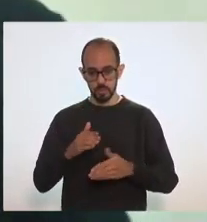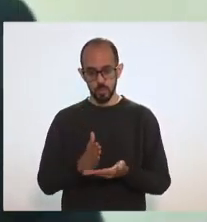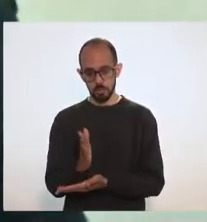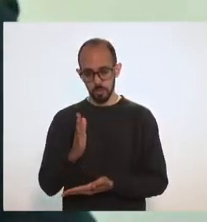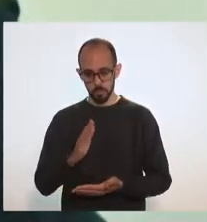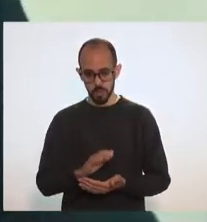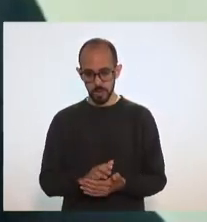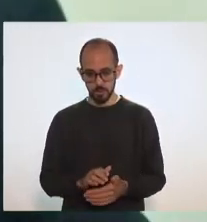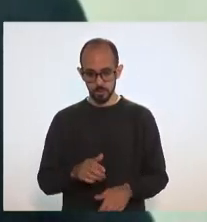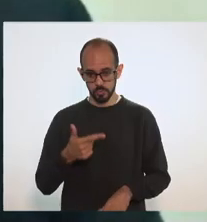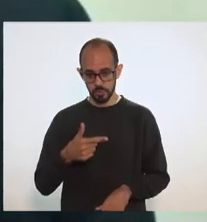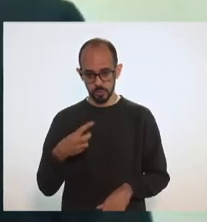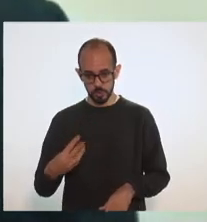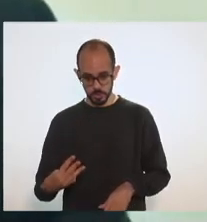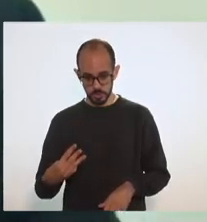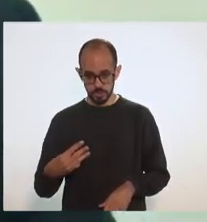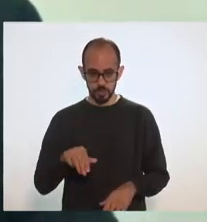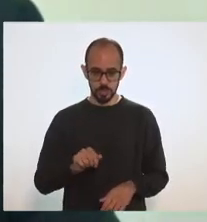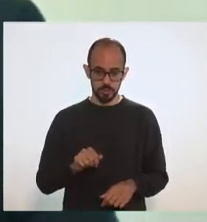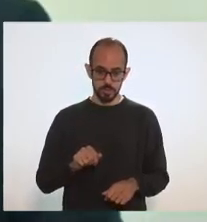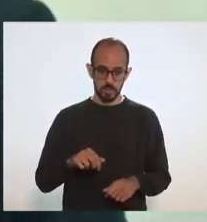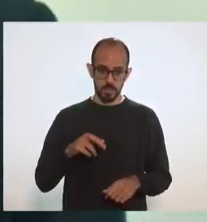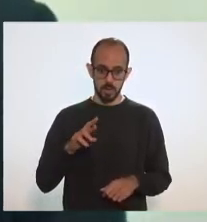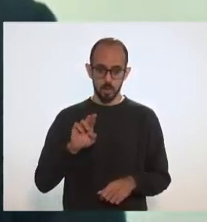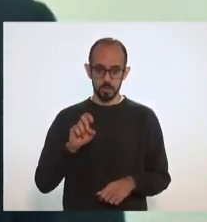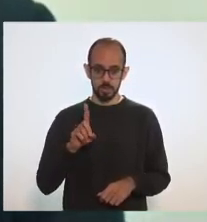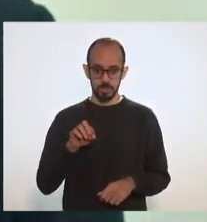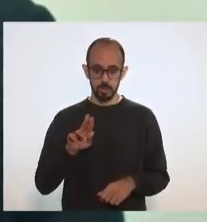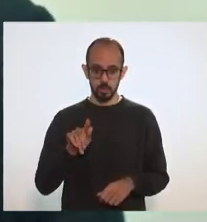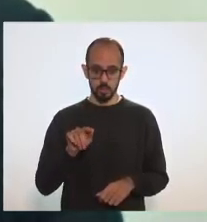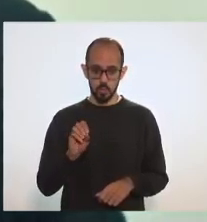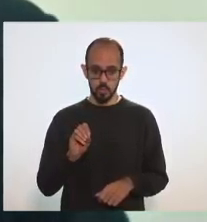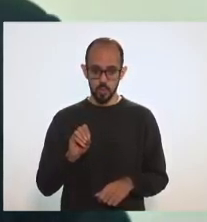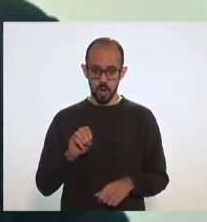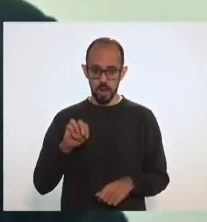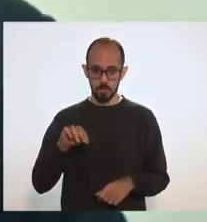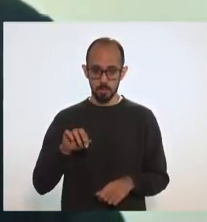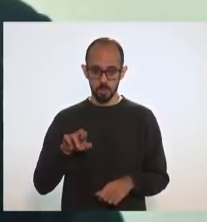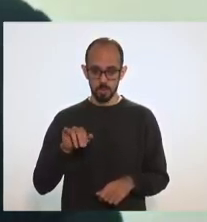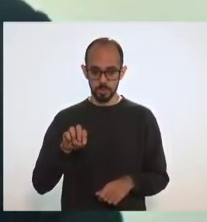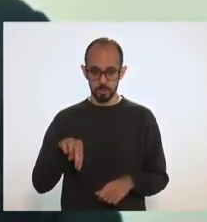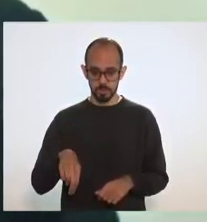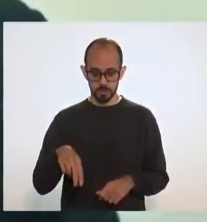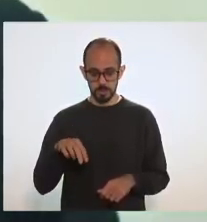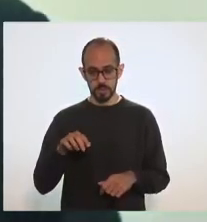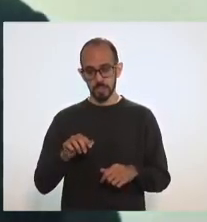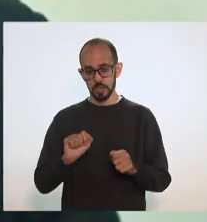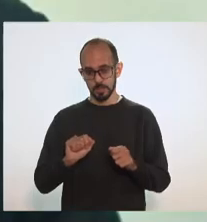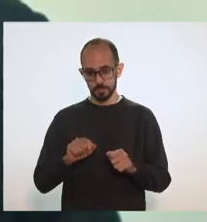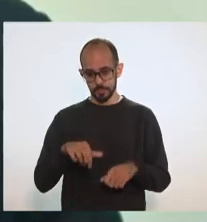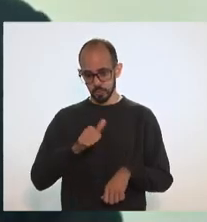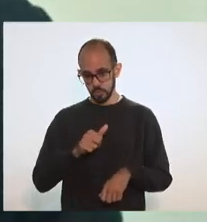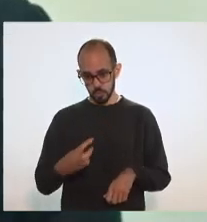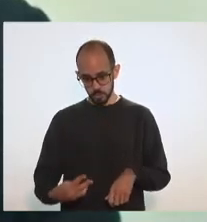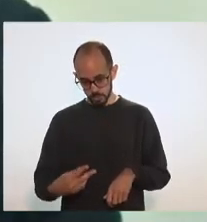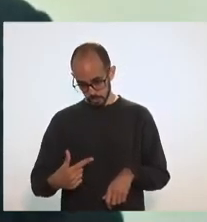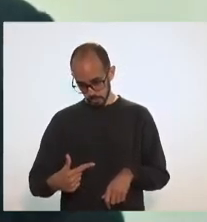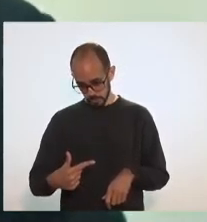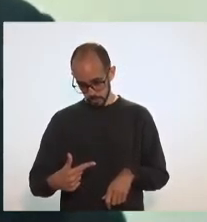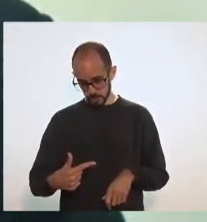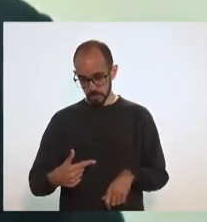de plenário ao projeto de lei 203/2019, de autoria do deputado Rosenberg Reis, o parecer é favorável às emendas. Em